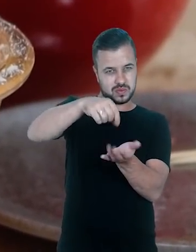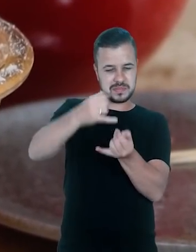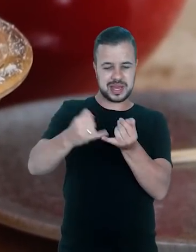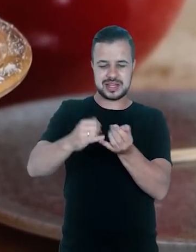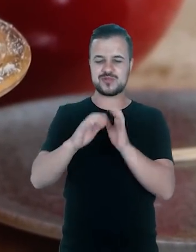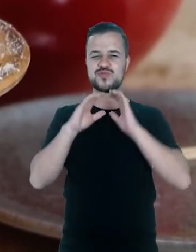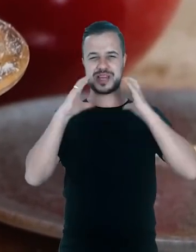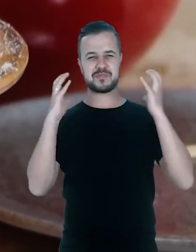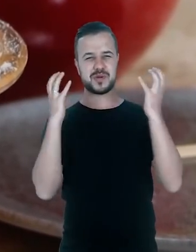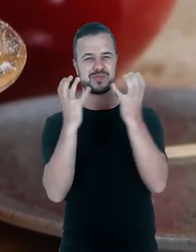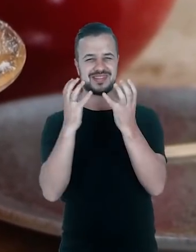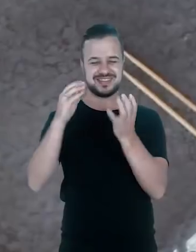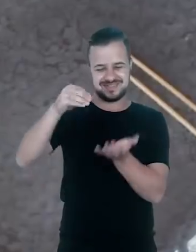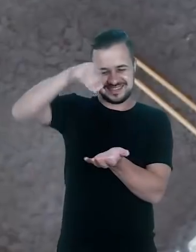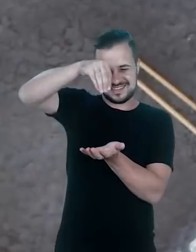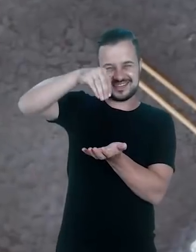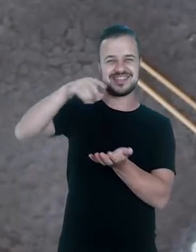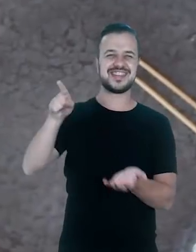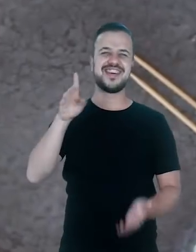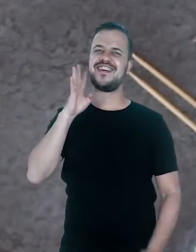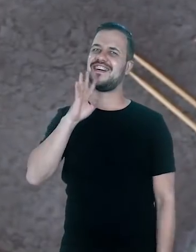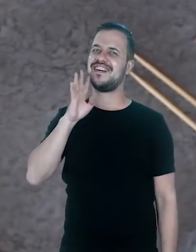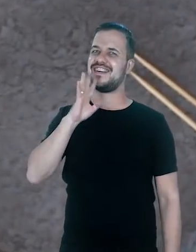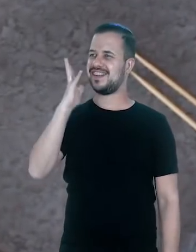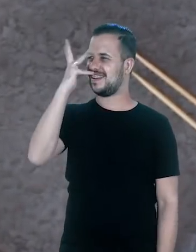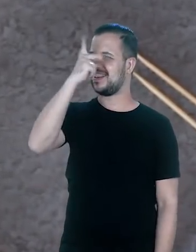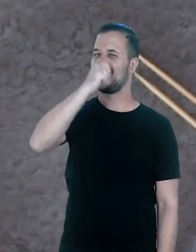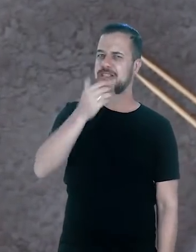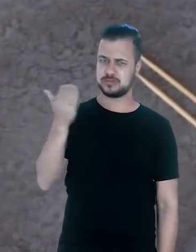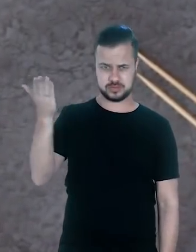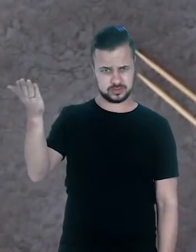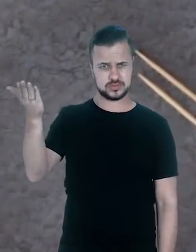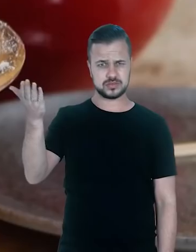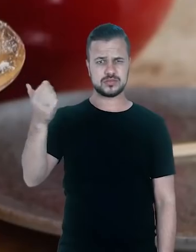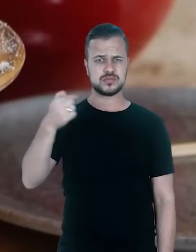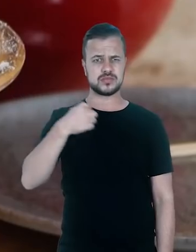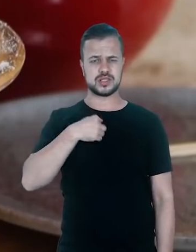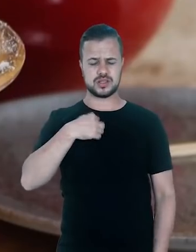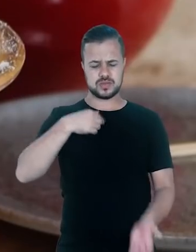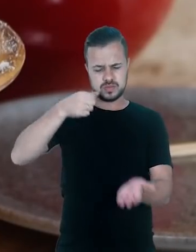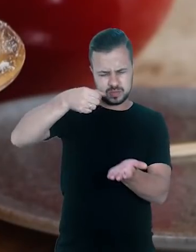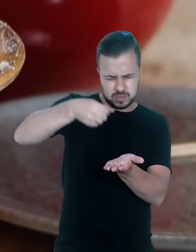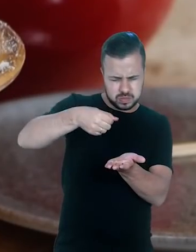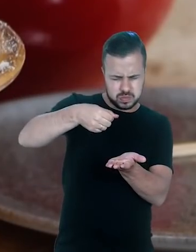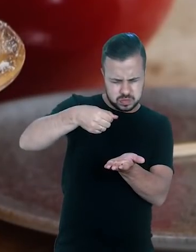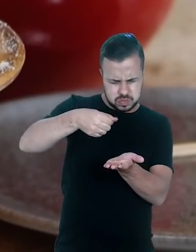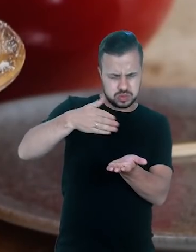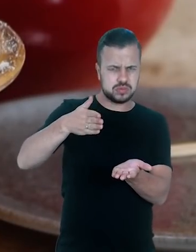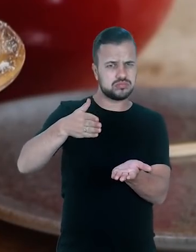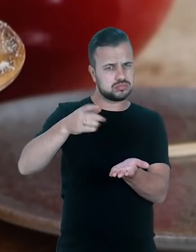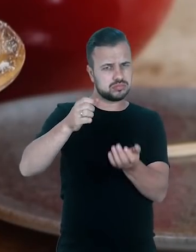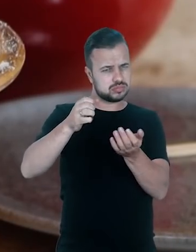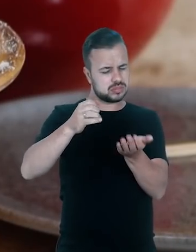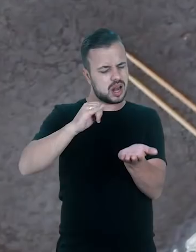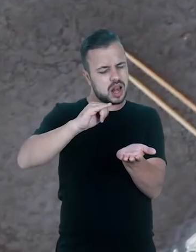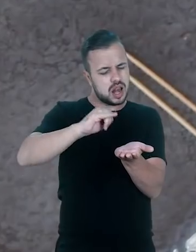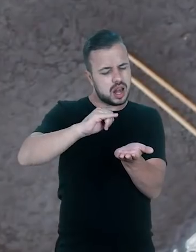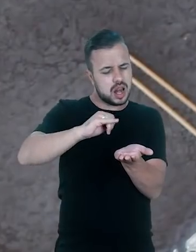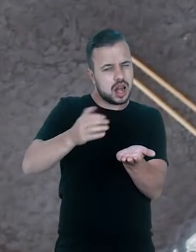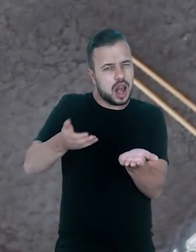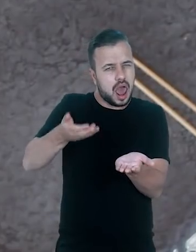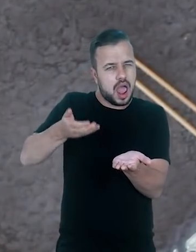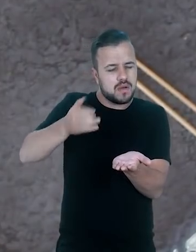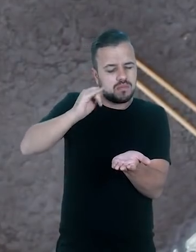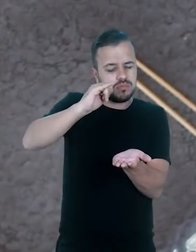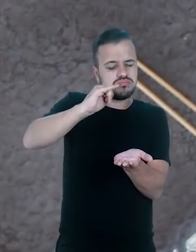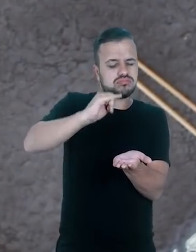aquela parte de cima da abóbora. Olha que docinho mais lindo. Aqui no caso eu acabei até apertando um pouco demais, tá bom?